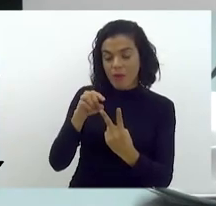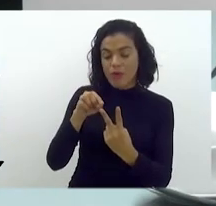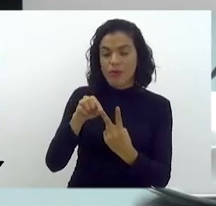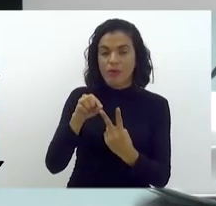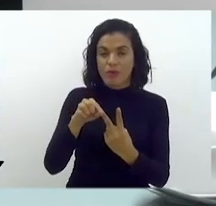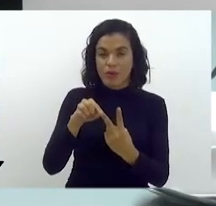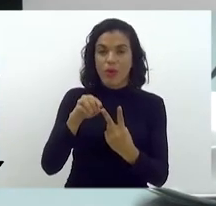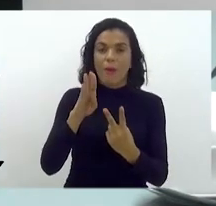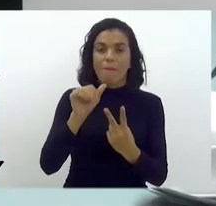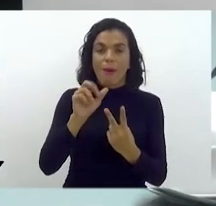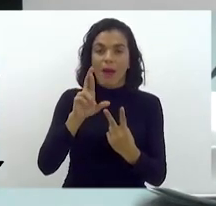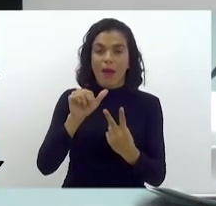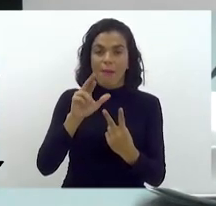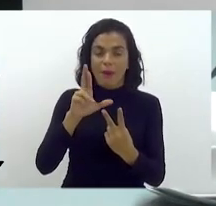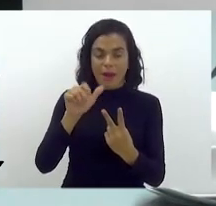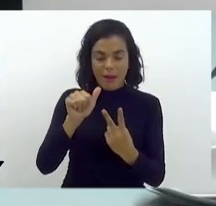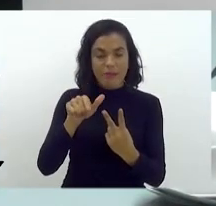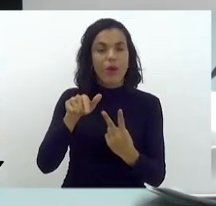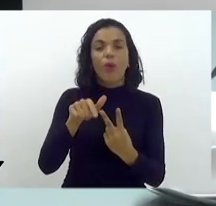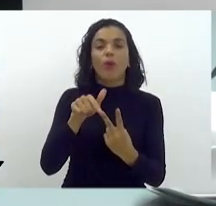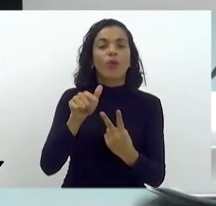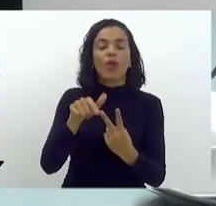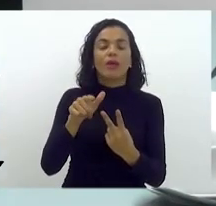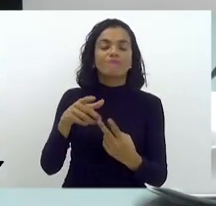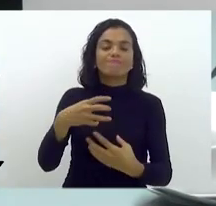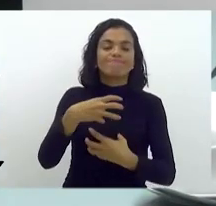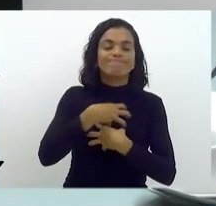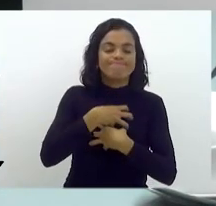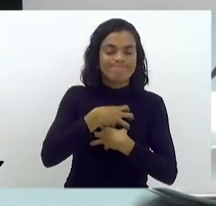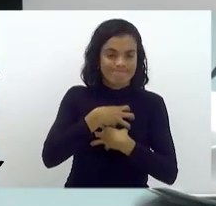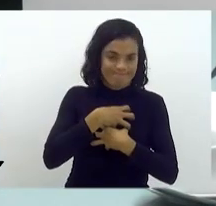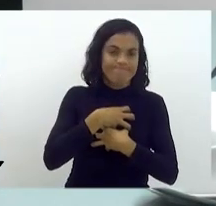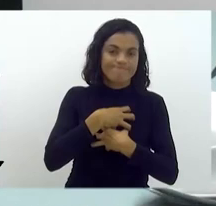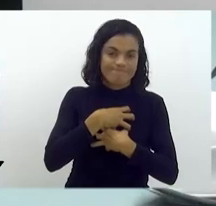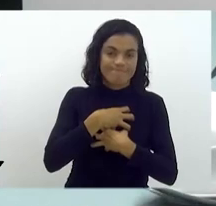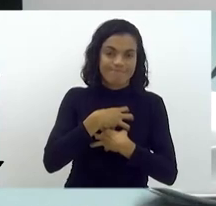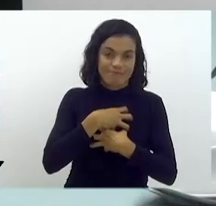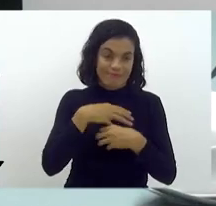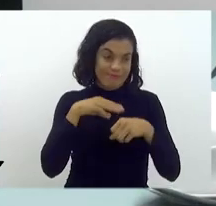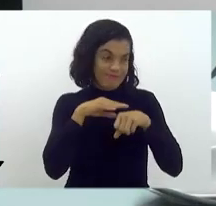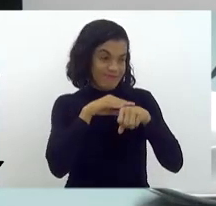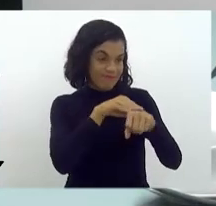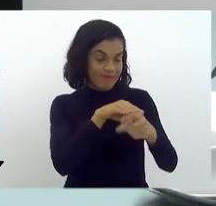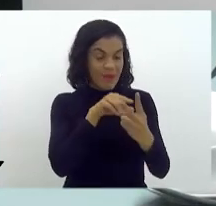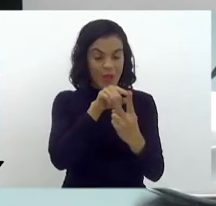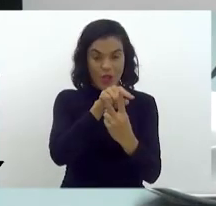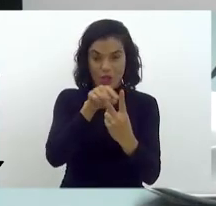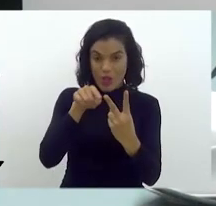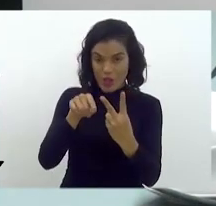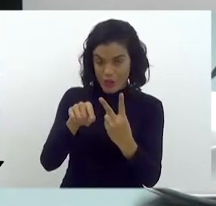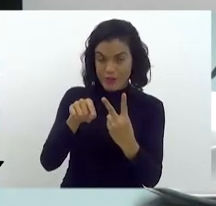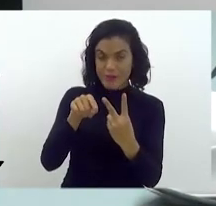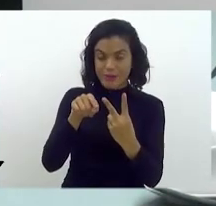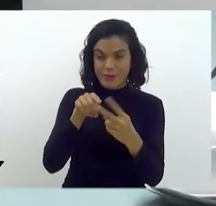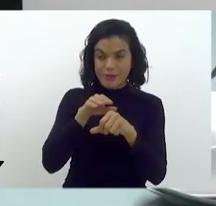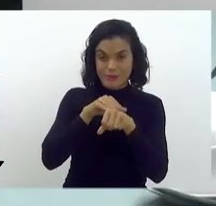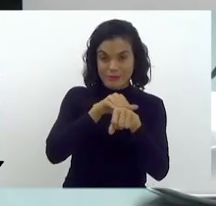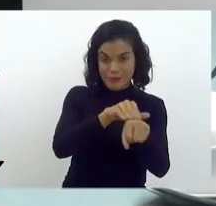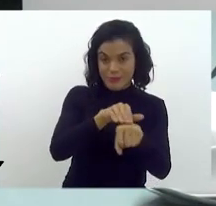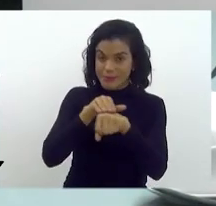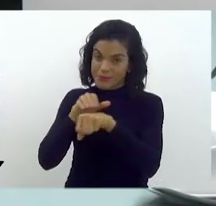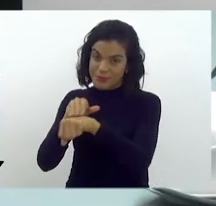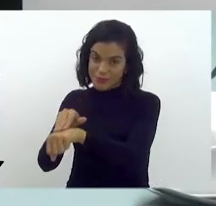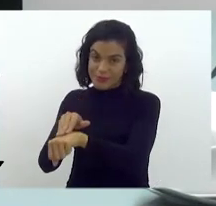paga impunidade e aí ficou um sentimento e aí já falando pra doutora Bárbara Doutor Pablo para suas